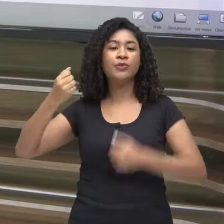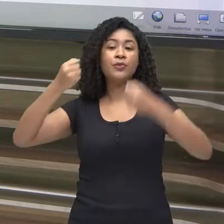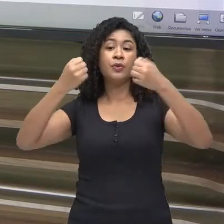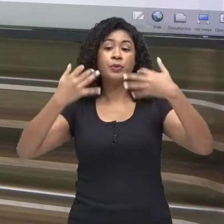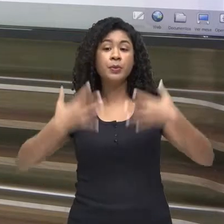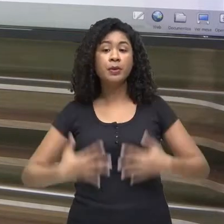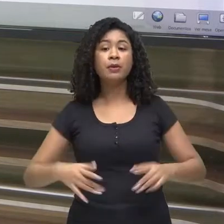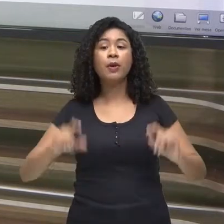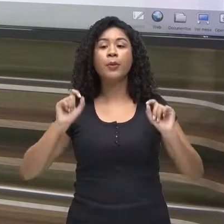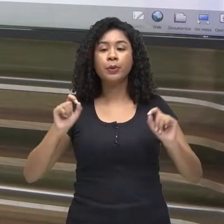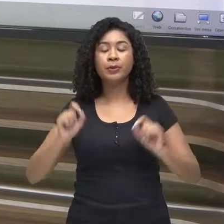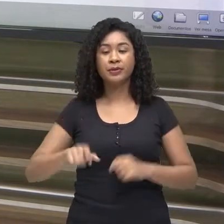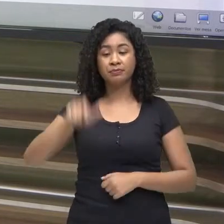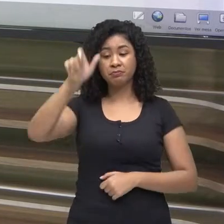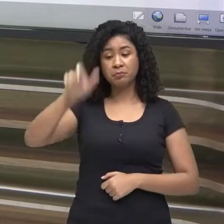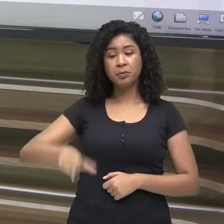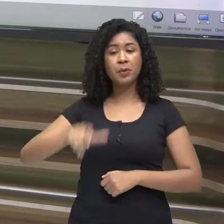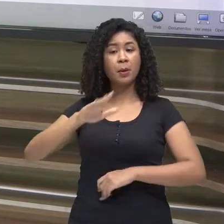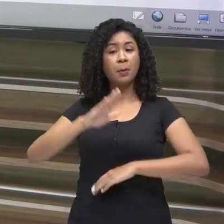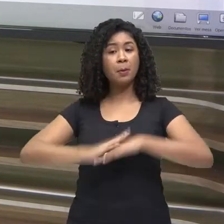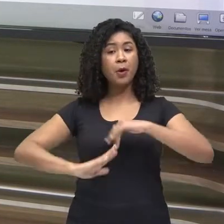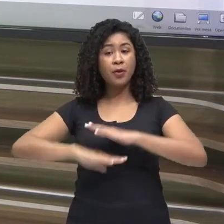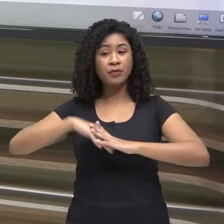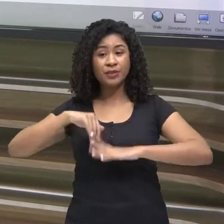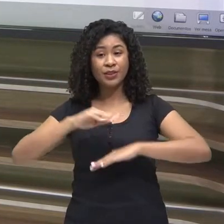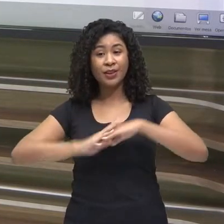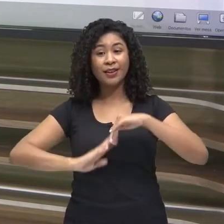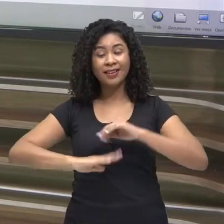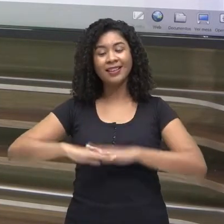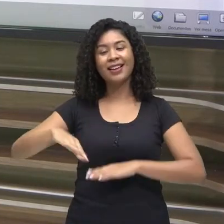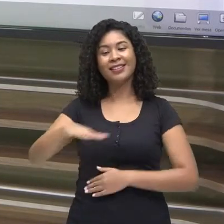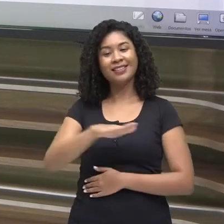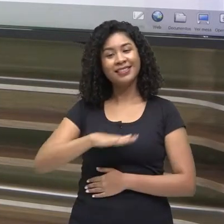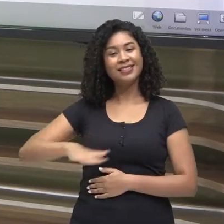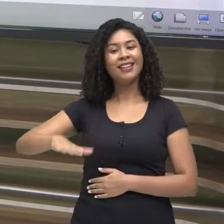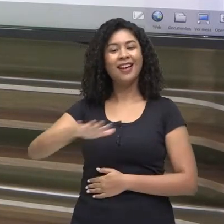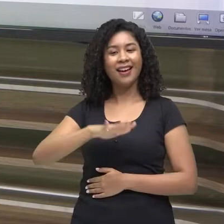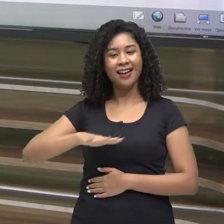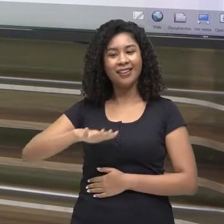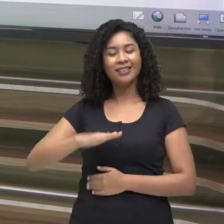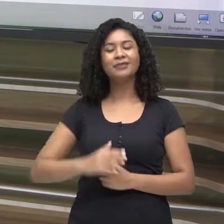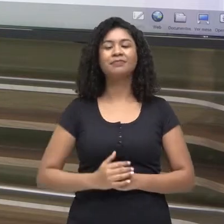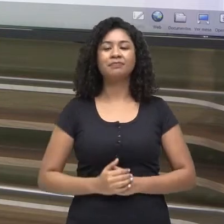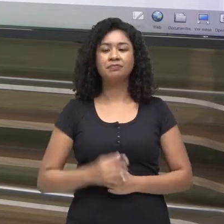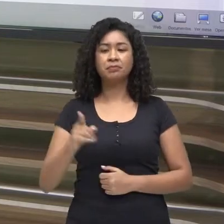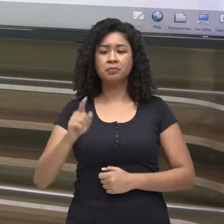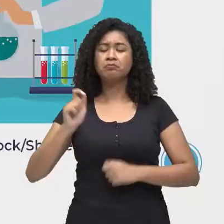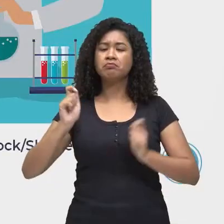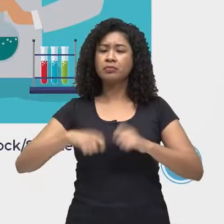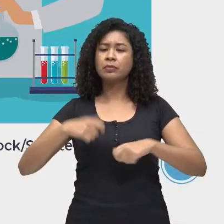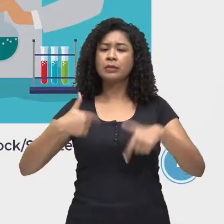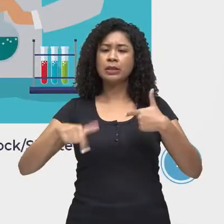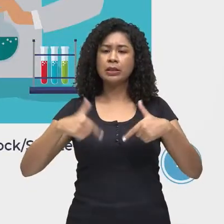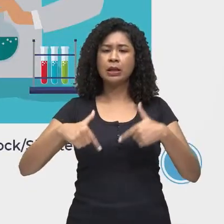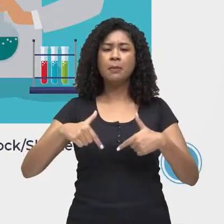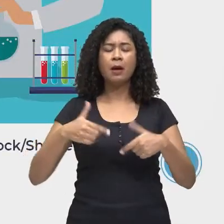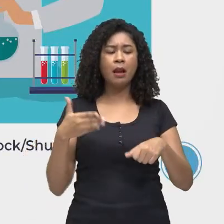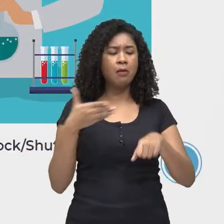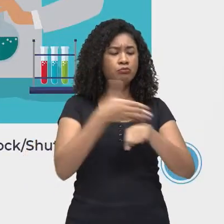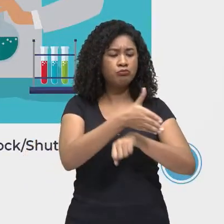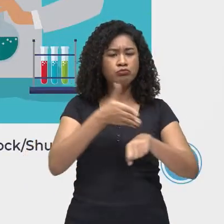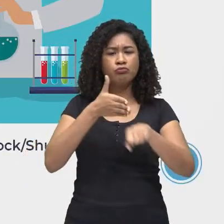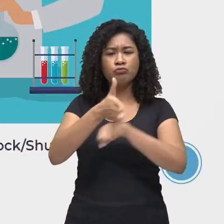os químicos, né? Os químicos, eles podem atuar em diversas áreas. Então, os profissionais da química, como a gente